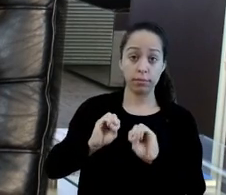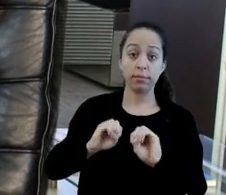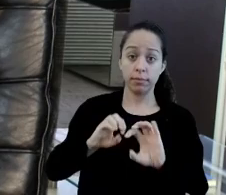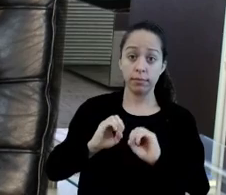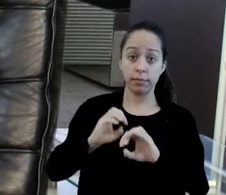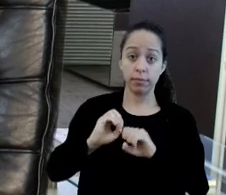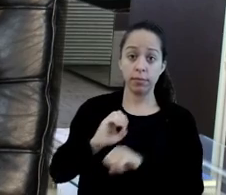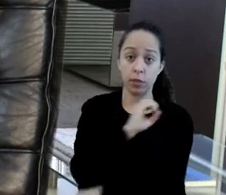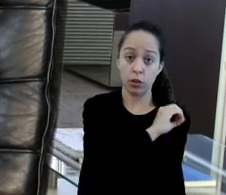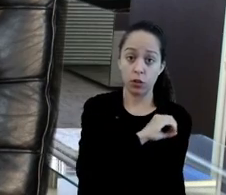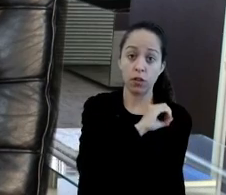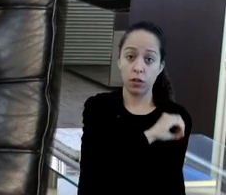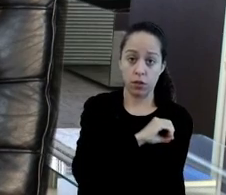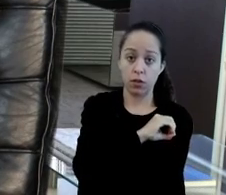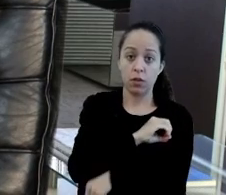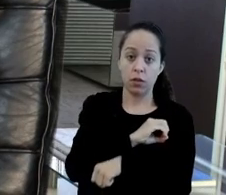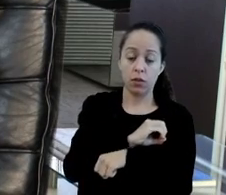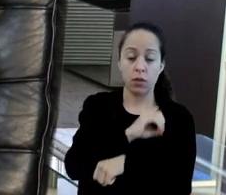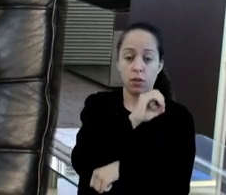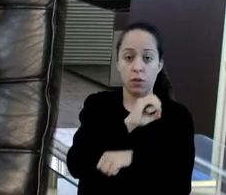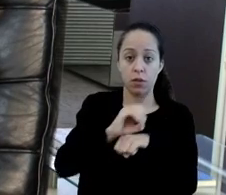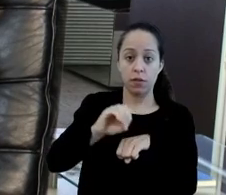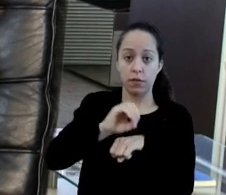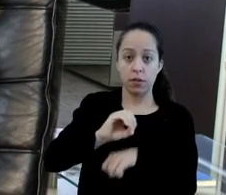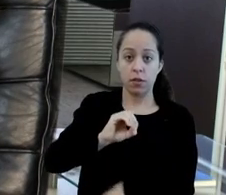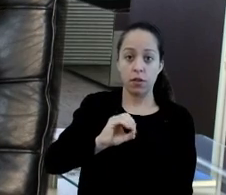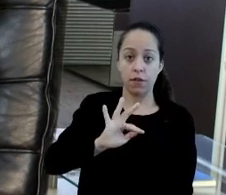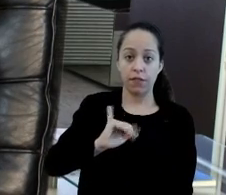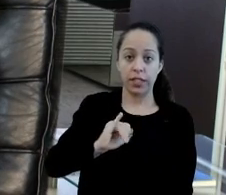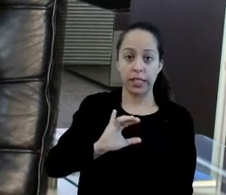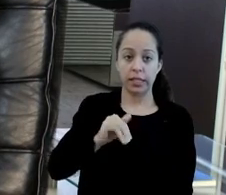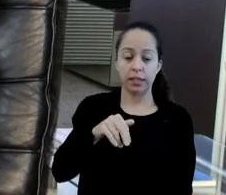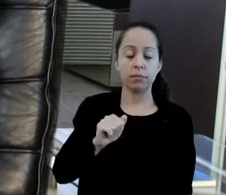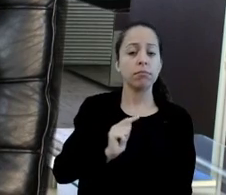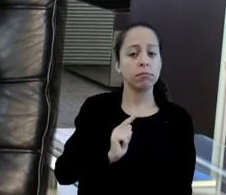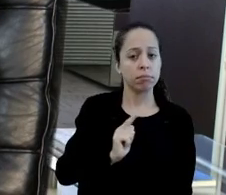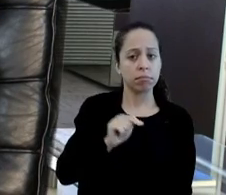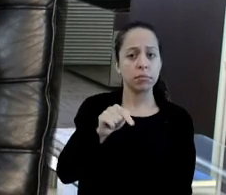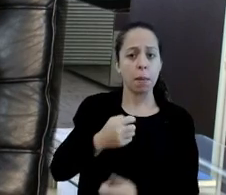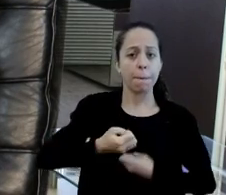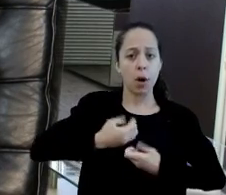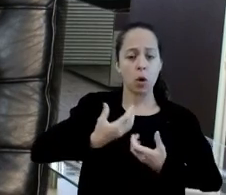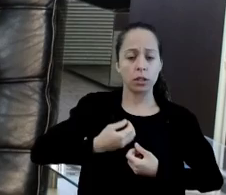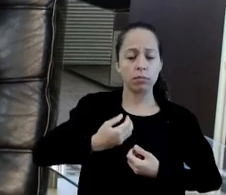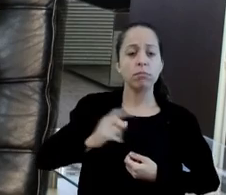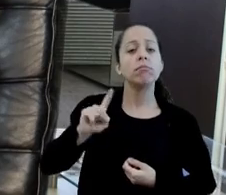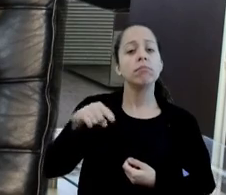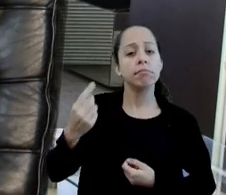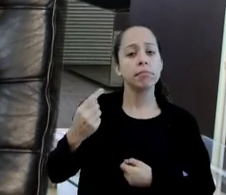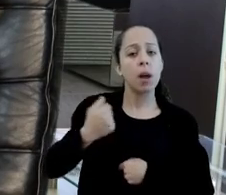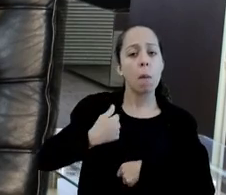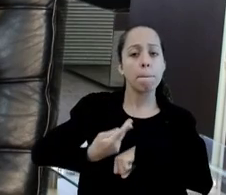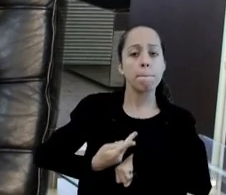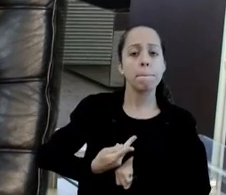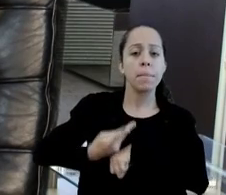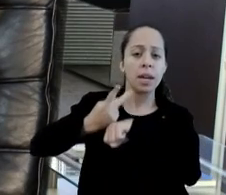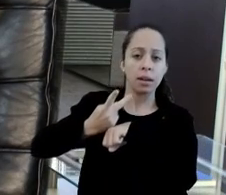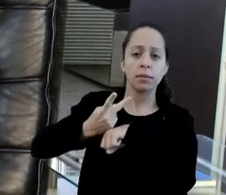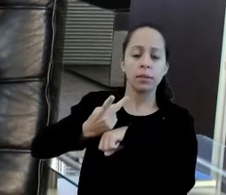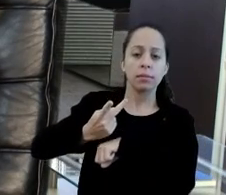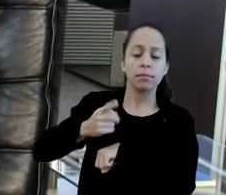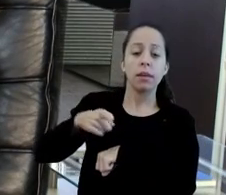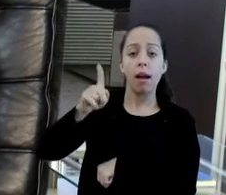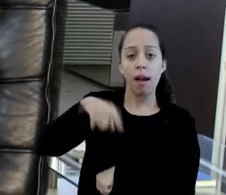dos 220 dias de poesia. Com isso, eu ganhei o recorde nacional naquele ranking